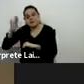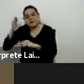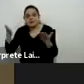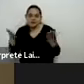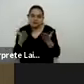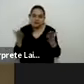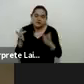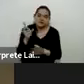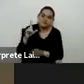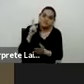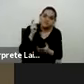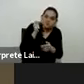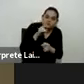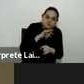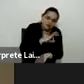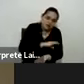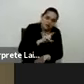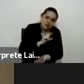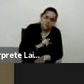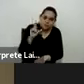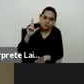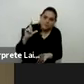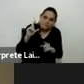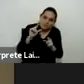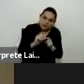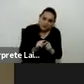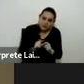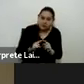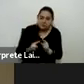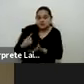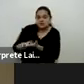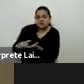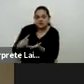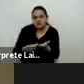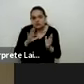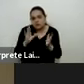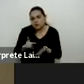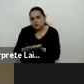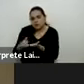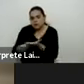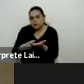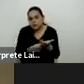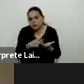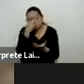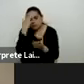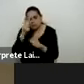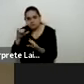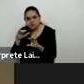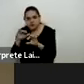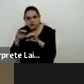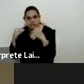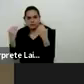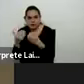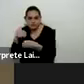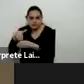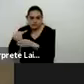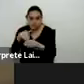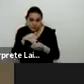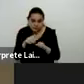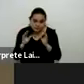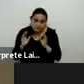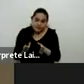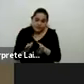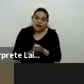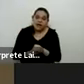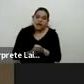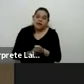será aprovada, porque já tem um acordo com o Centrão, né? O governo percebeu, em particular o presidente da República,